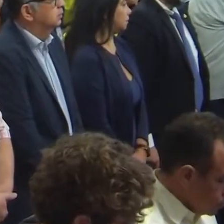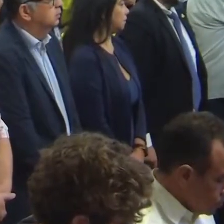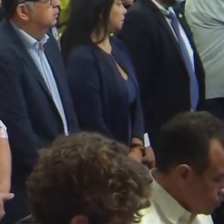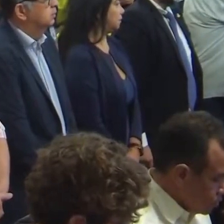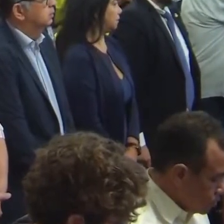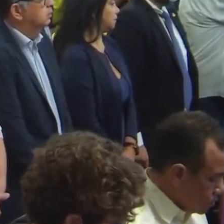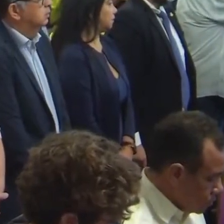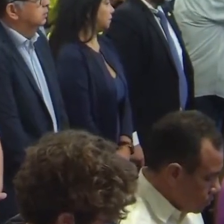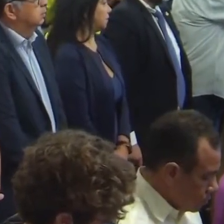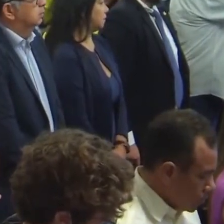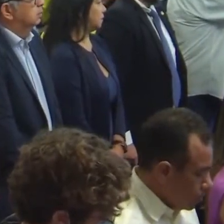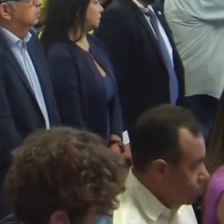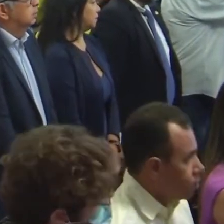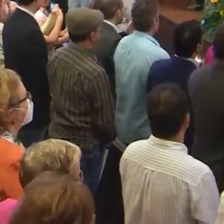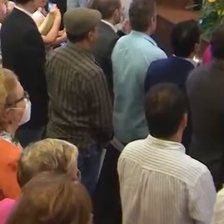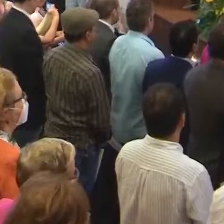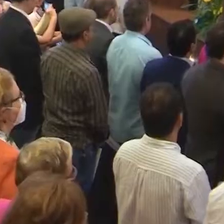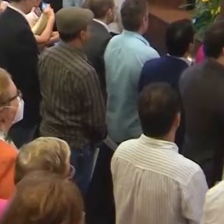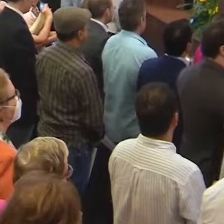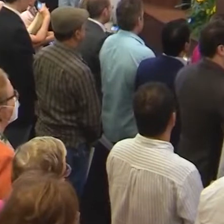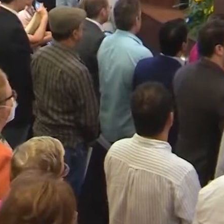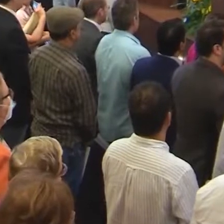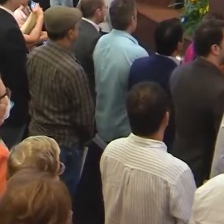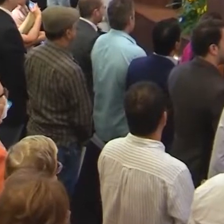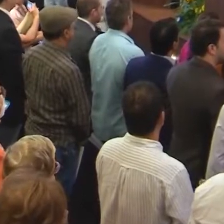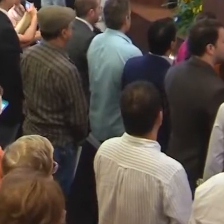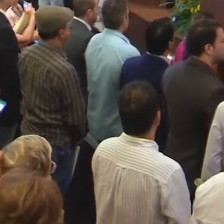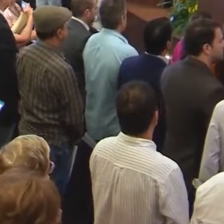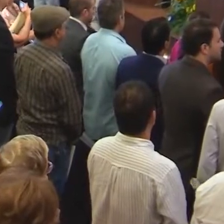o teu futuro espelha essa grandeza